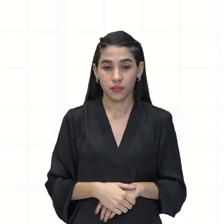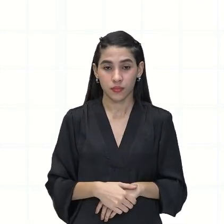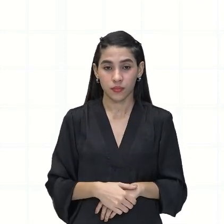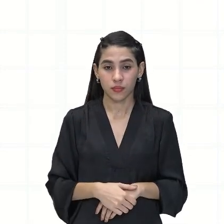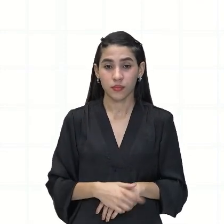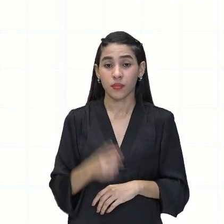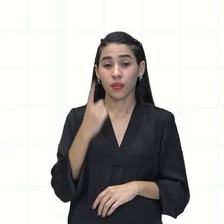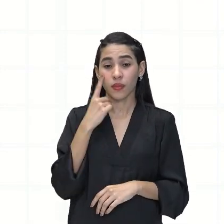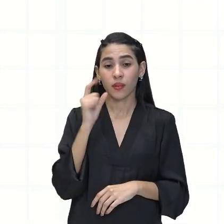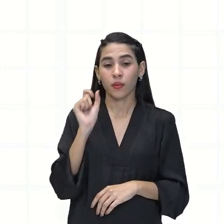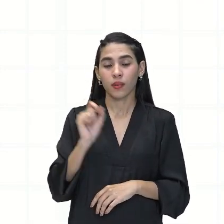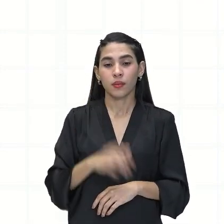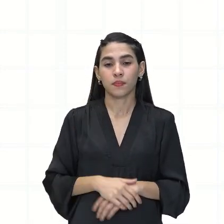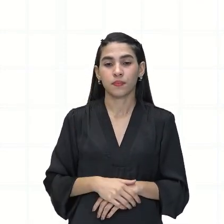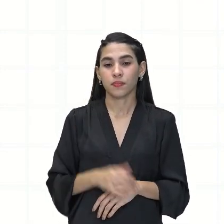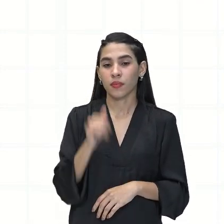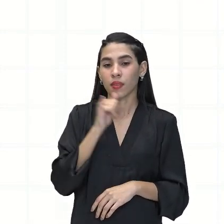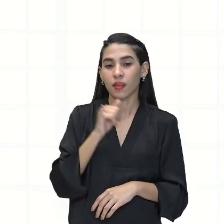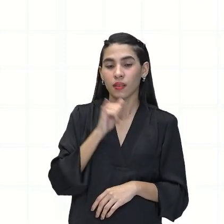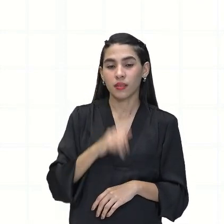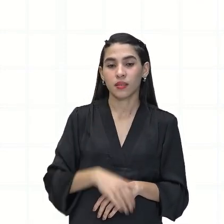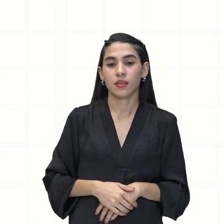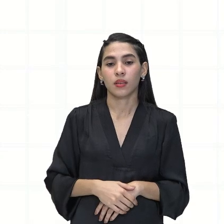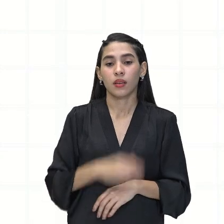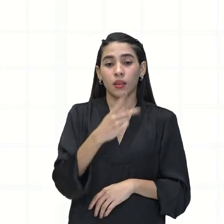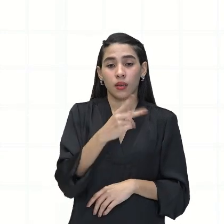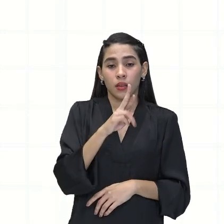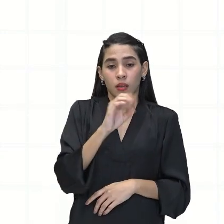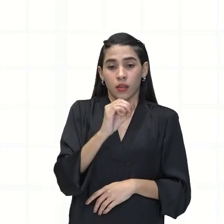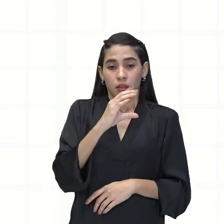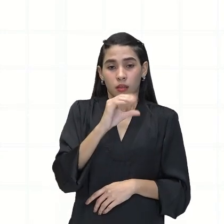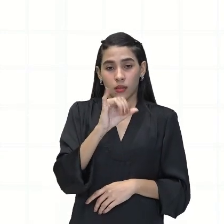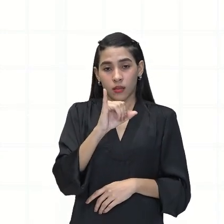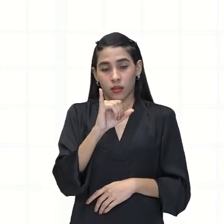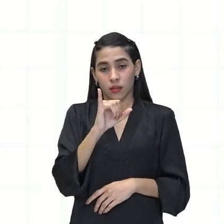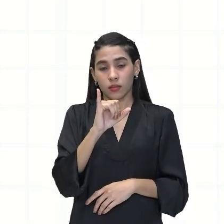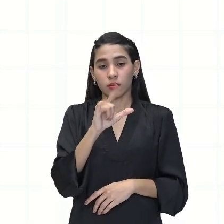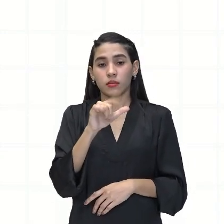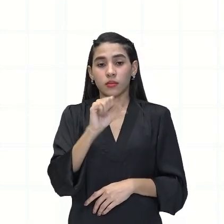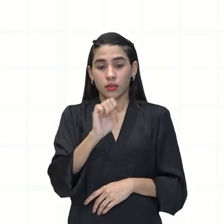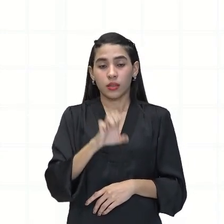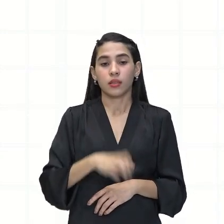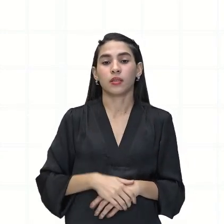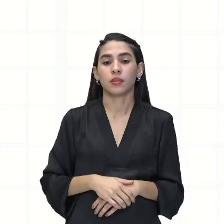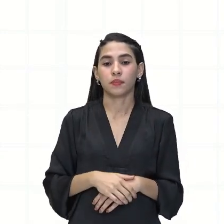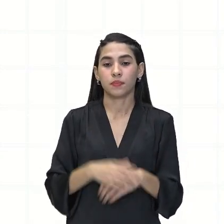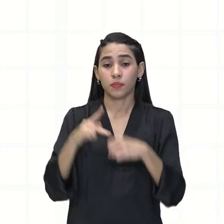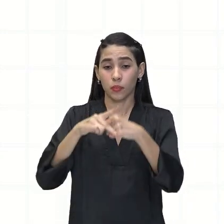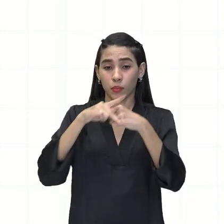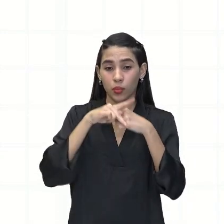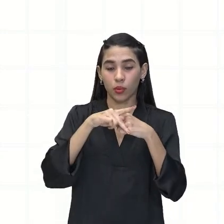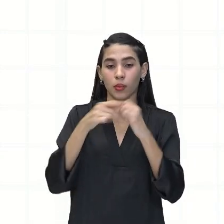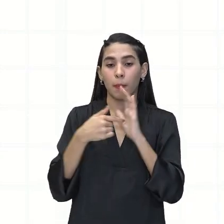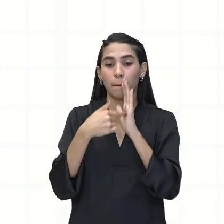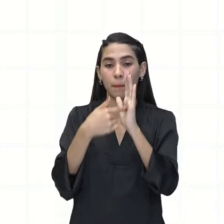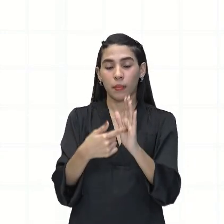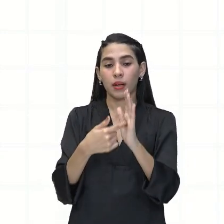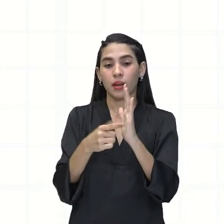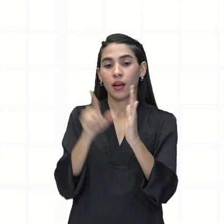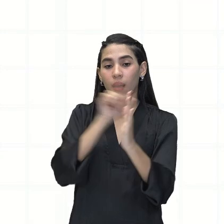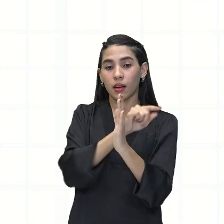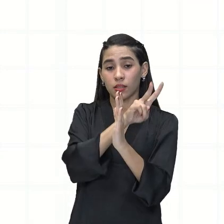quê? Casos de próclise, que é quando o nosso pronome que aparece antes